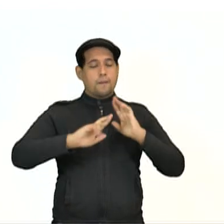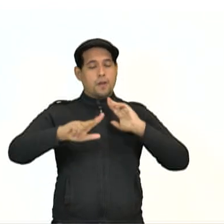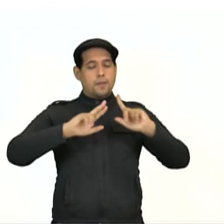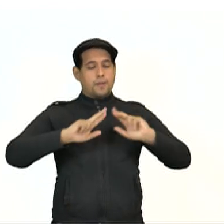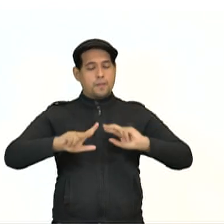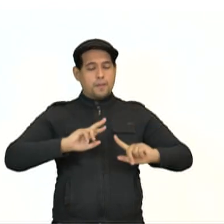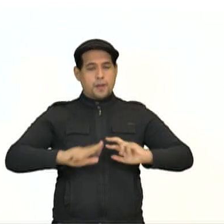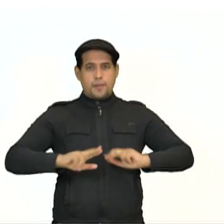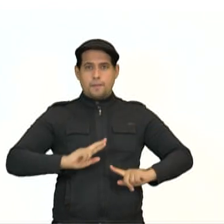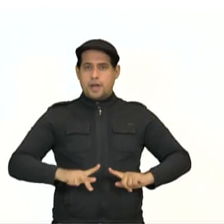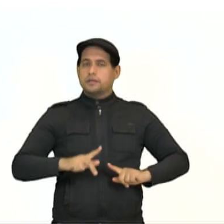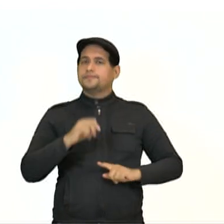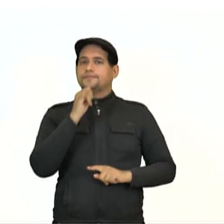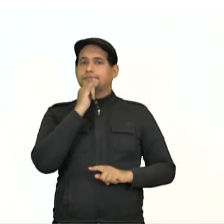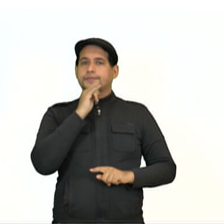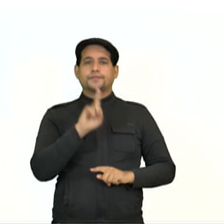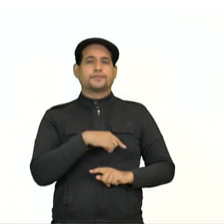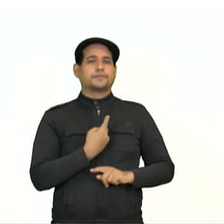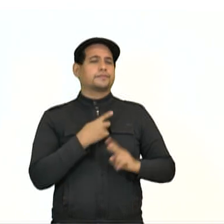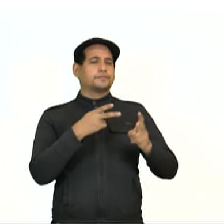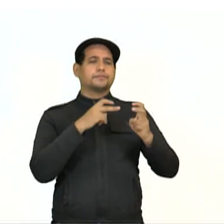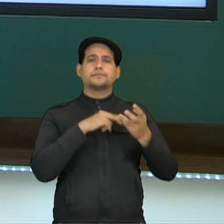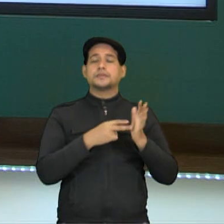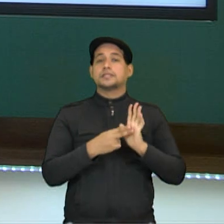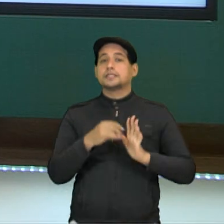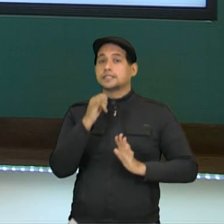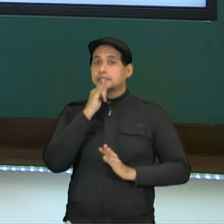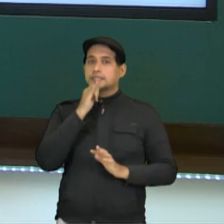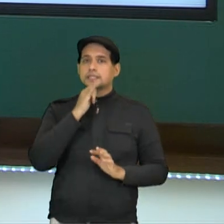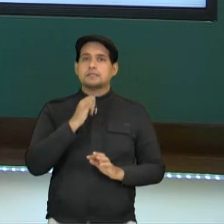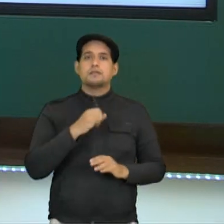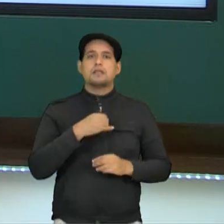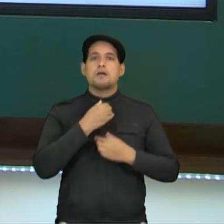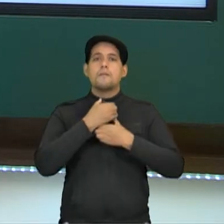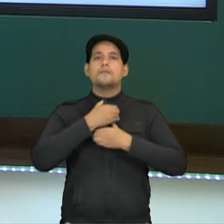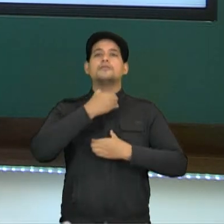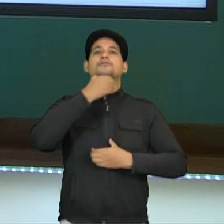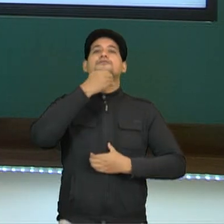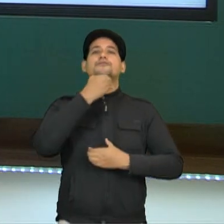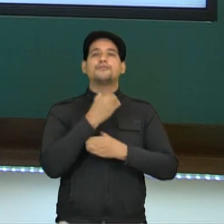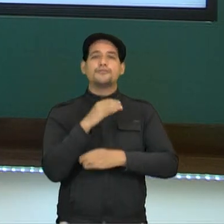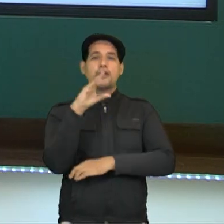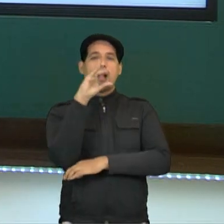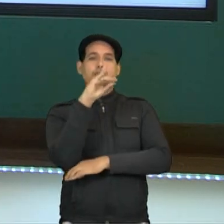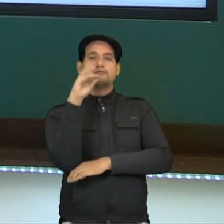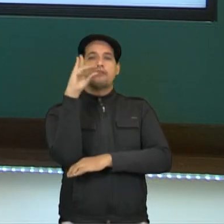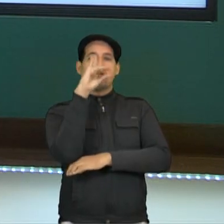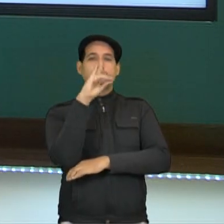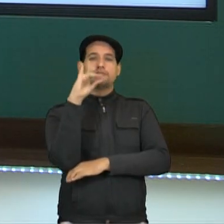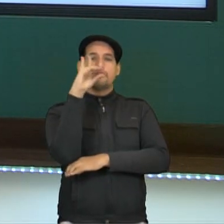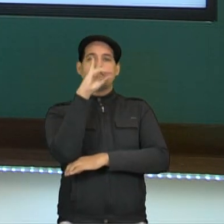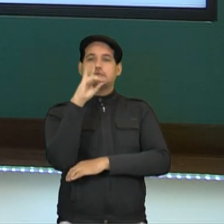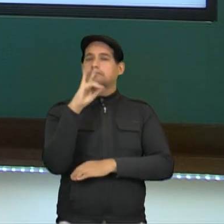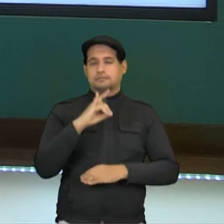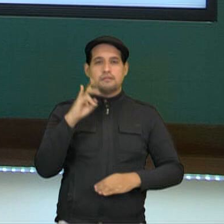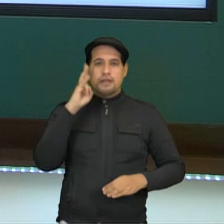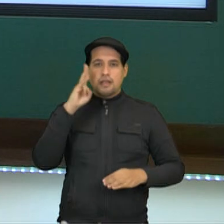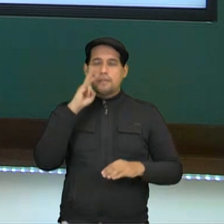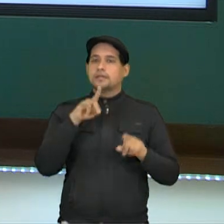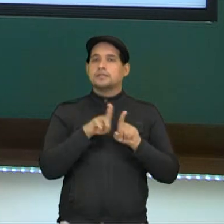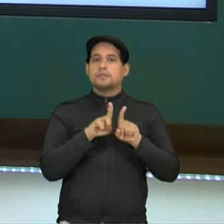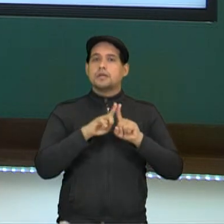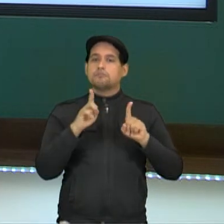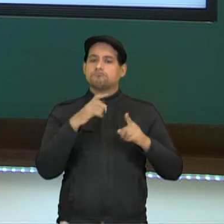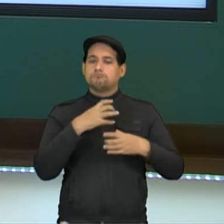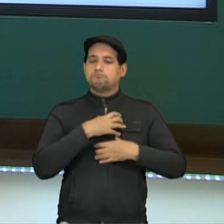variações. O exemplo que a gente viu foi o exemplo do pescoço da girafa, que ele falava que esse indivíduo, devido